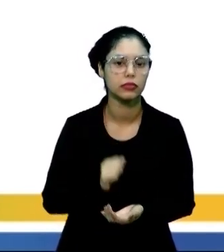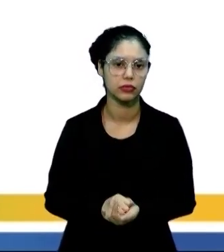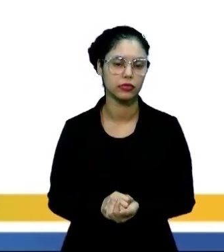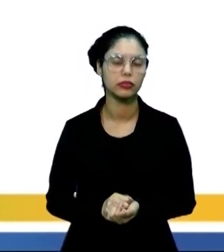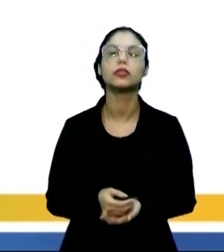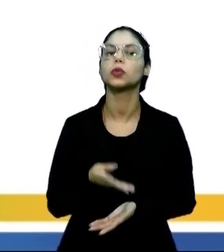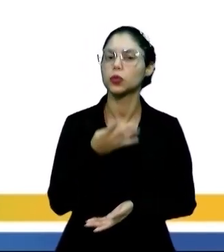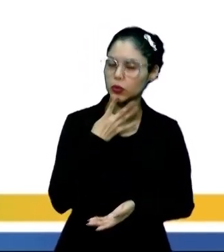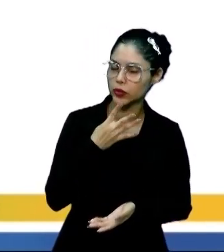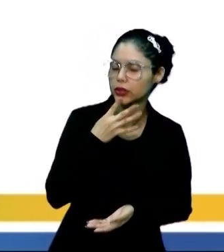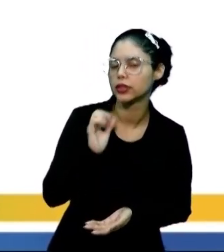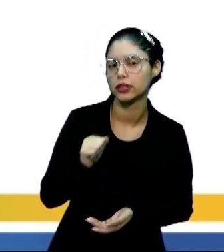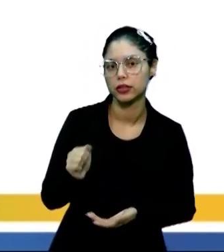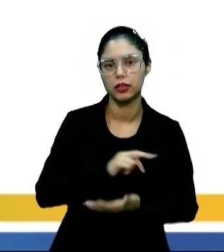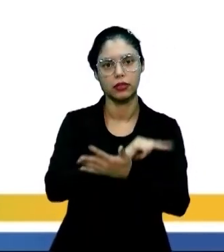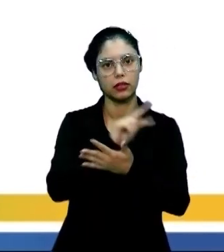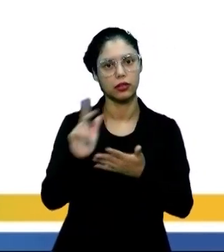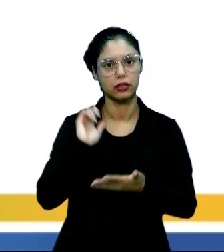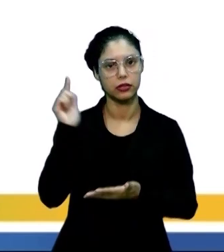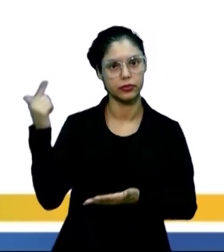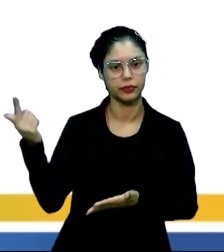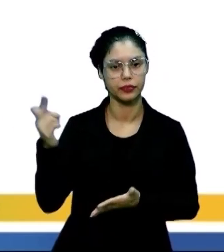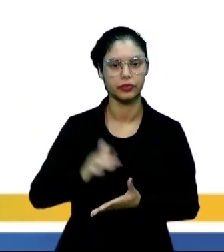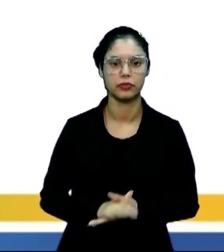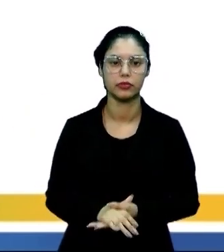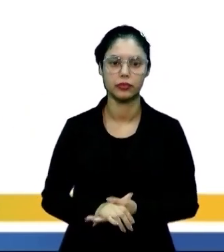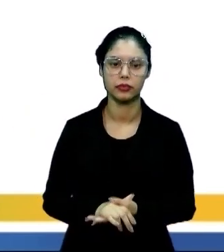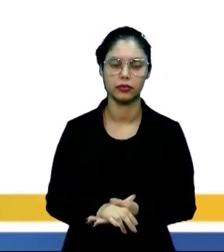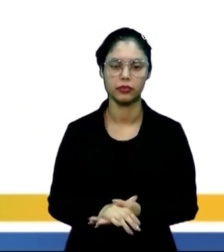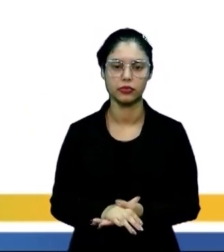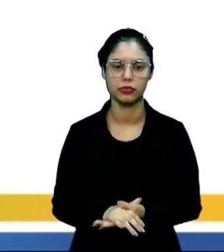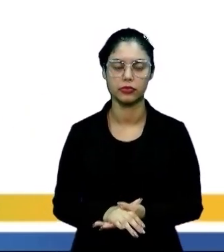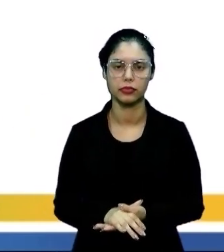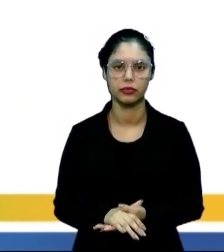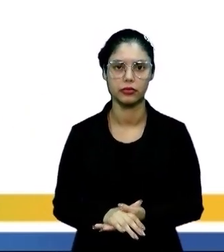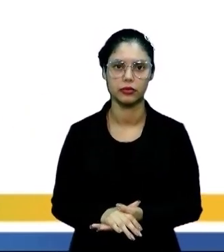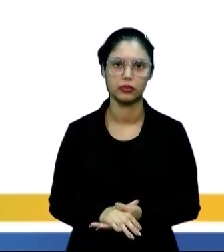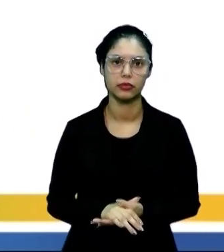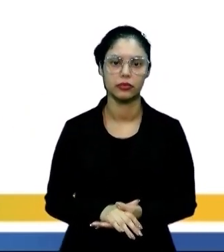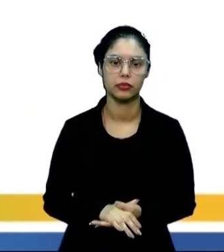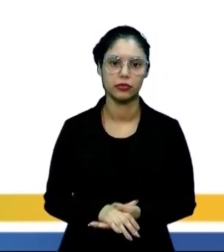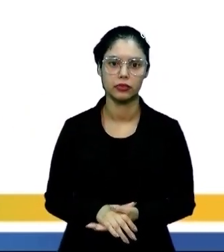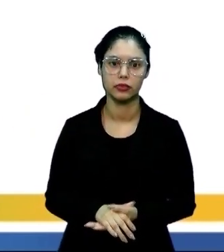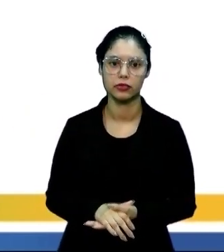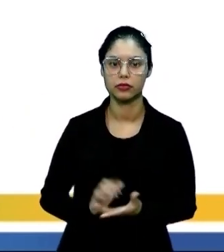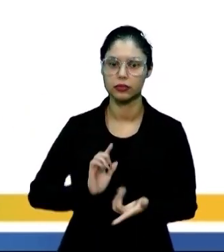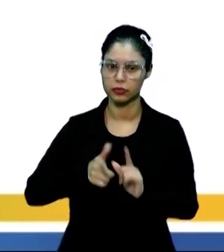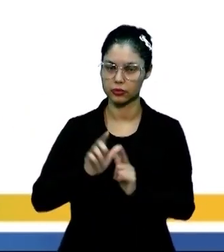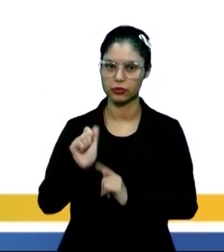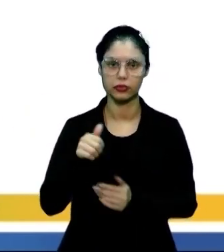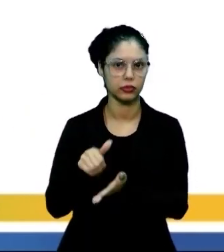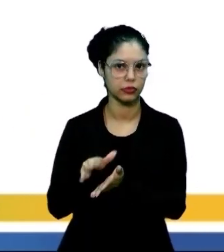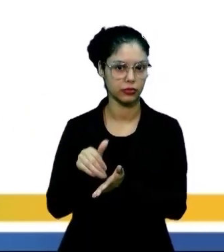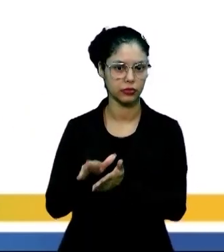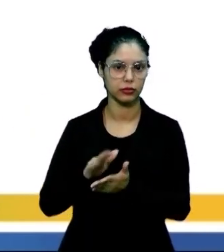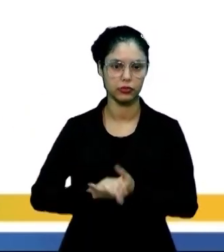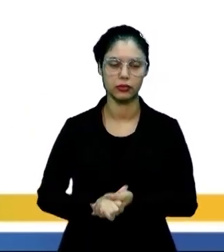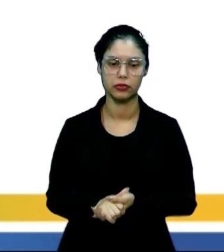ele conhece, sim, várias outras, né, namoradas do John. Então, essa letra A aí, nós podemos